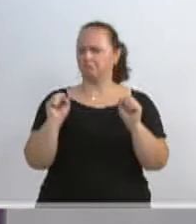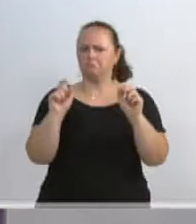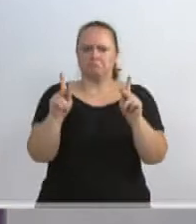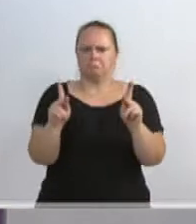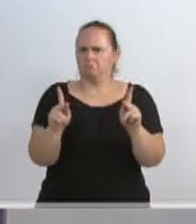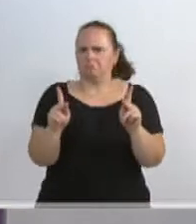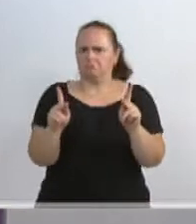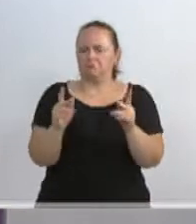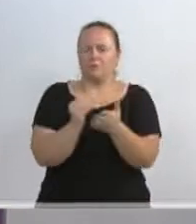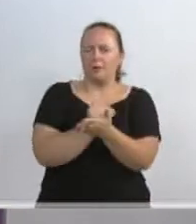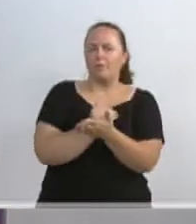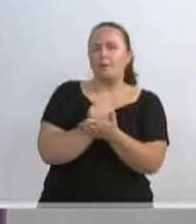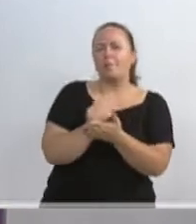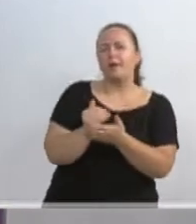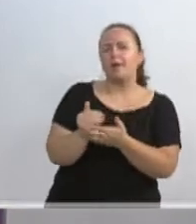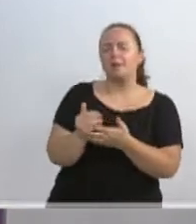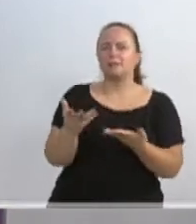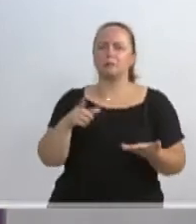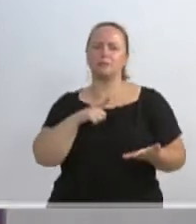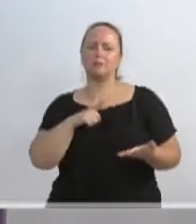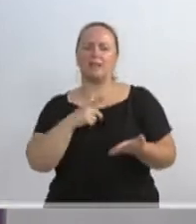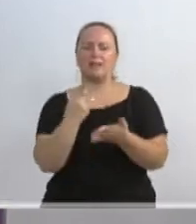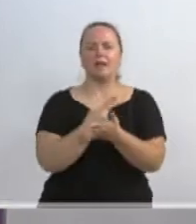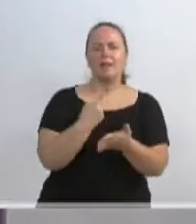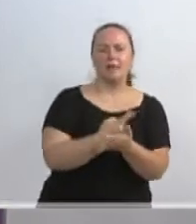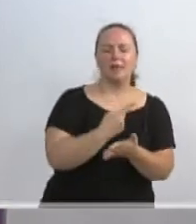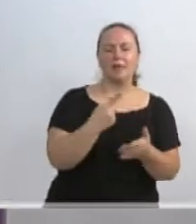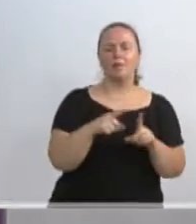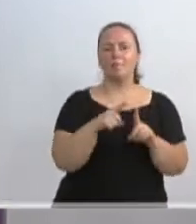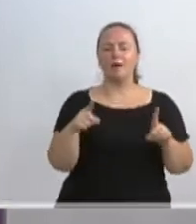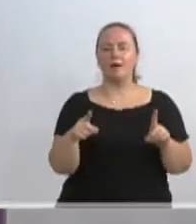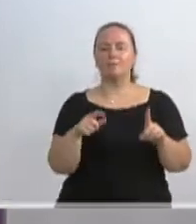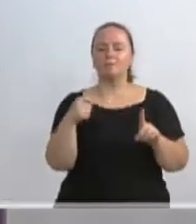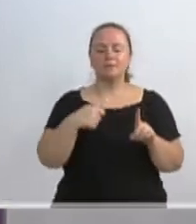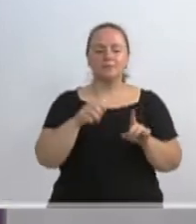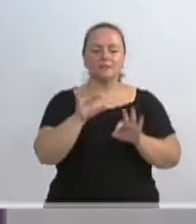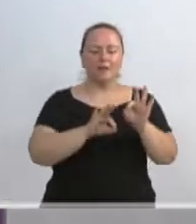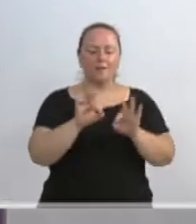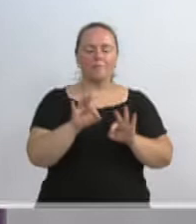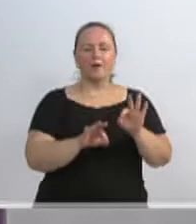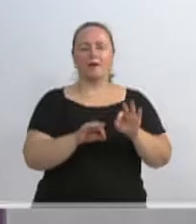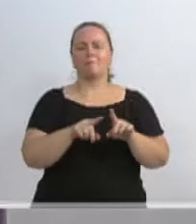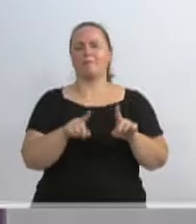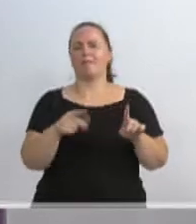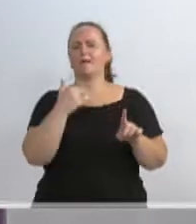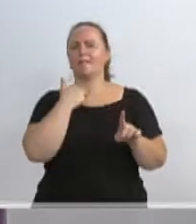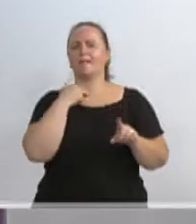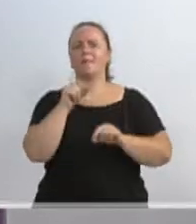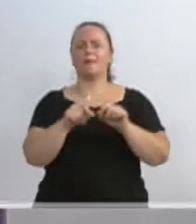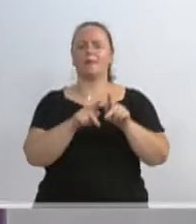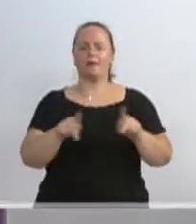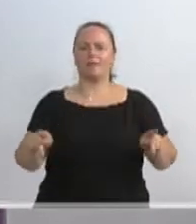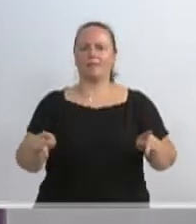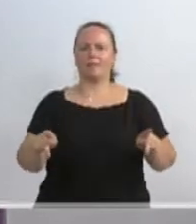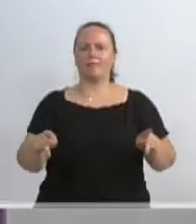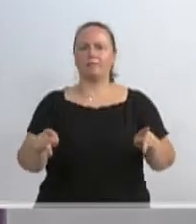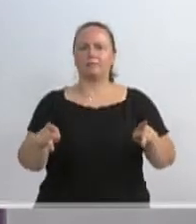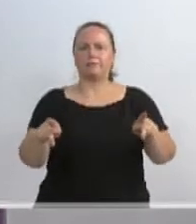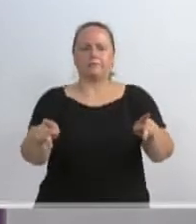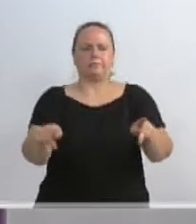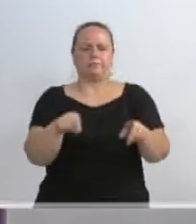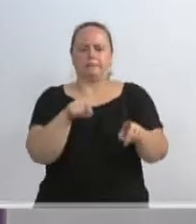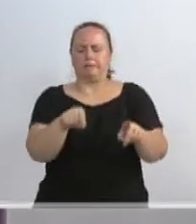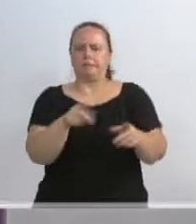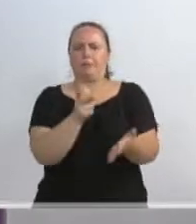num primeiro momento tem visto vamos saná los o que não pode é sair da procuradoria com vício que não dá pra